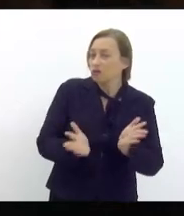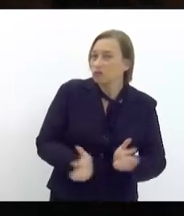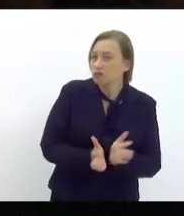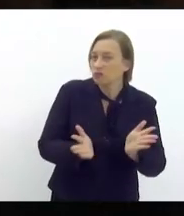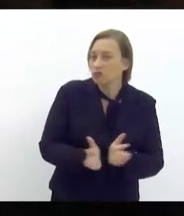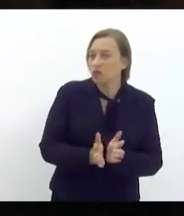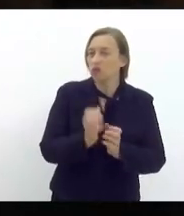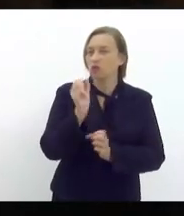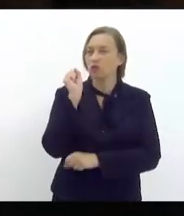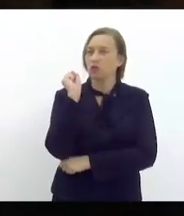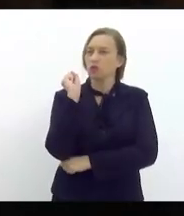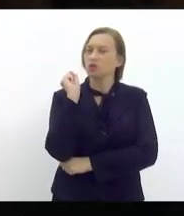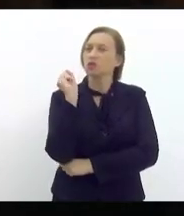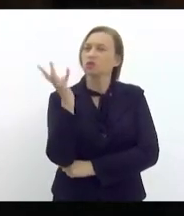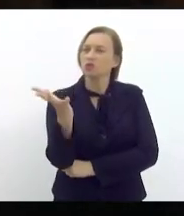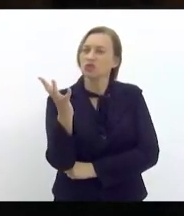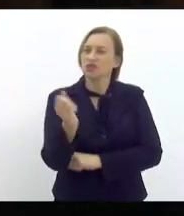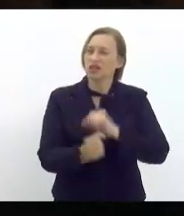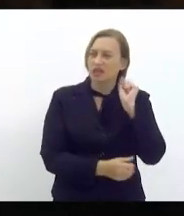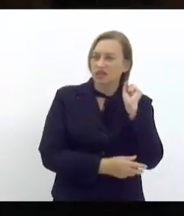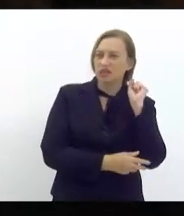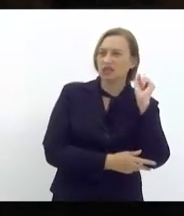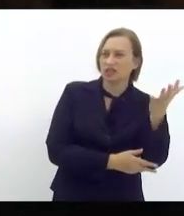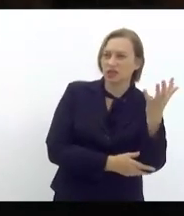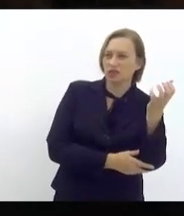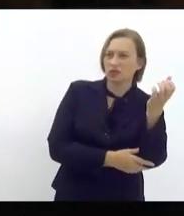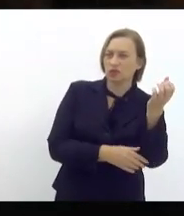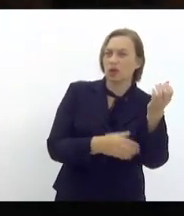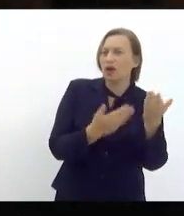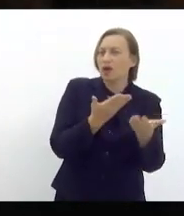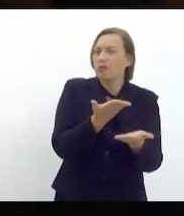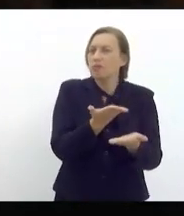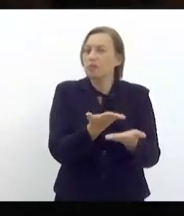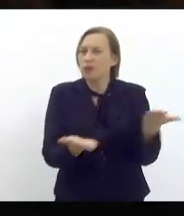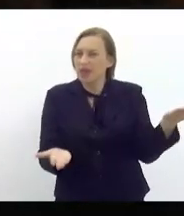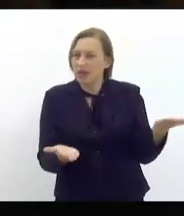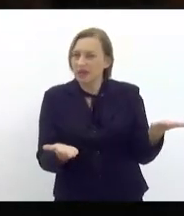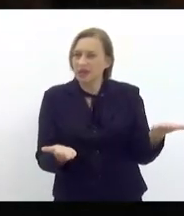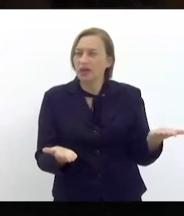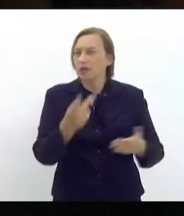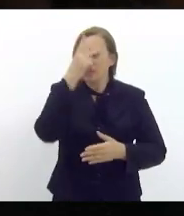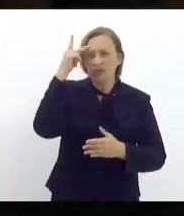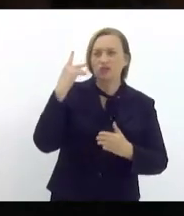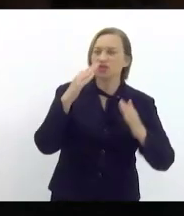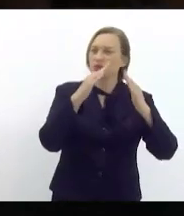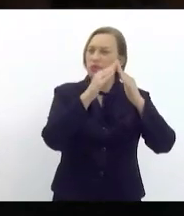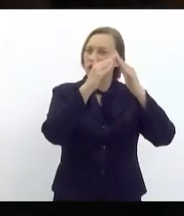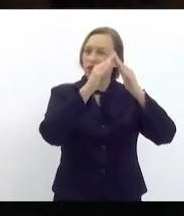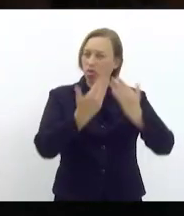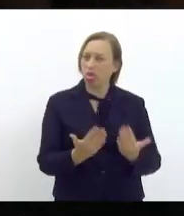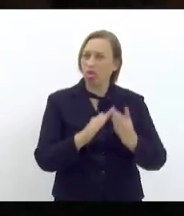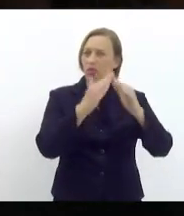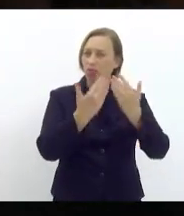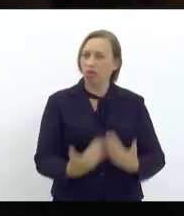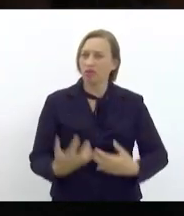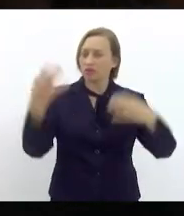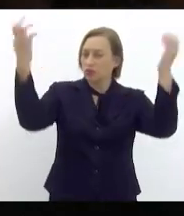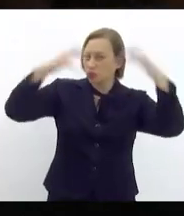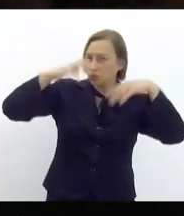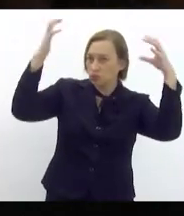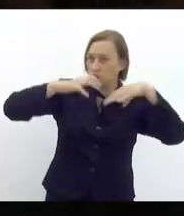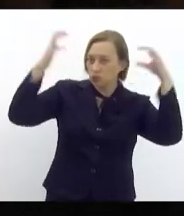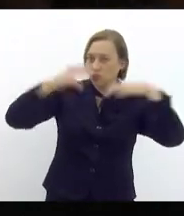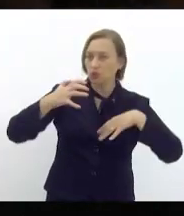ambientais calamidade pública é gente que perde a casa na região serrana quando a chuva vem calamidade